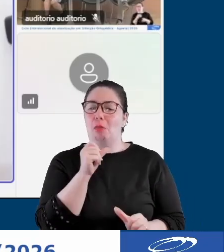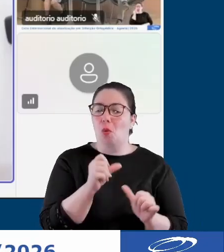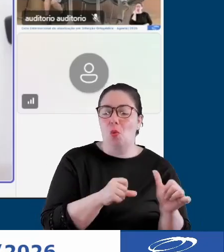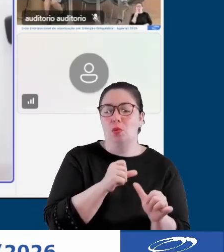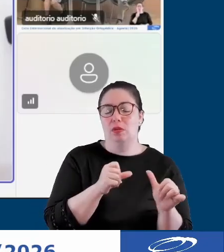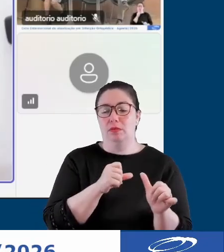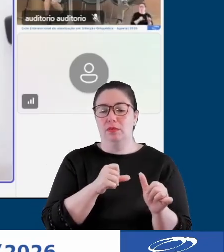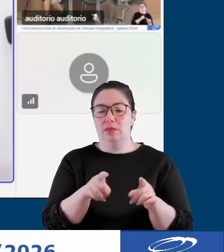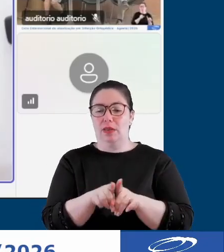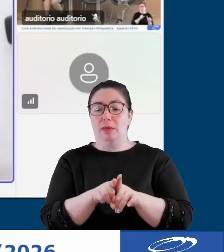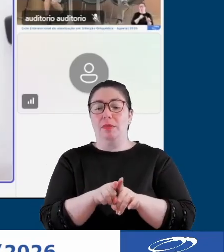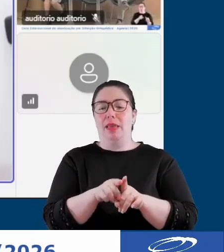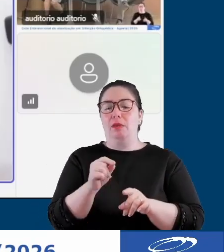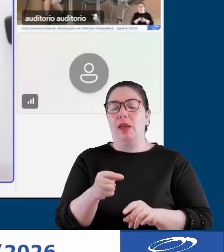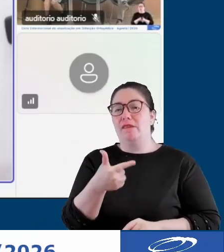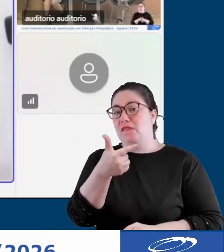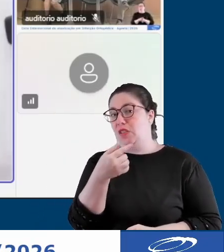para 48 também.